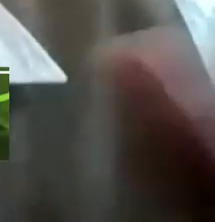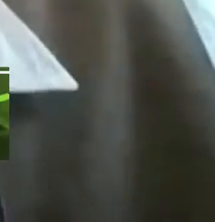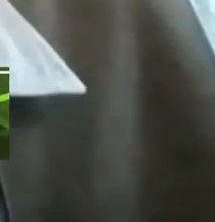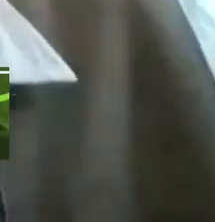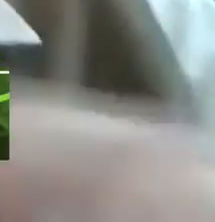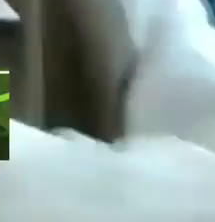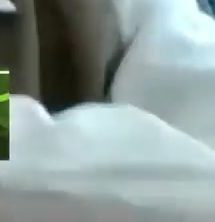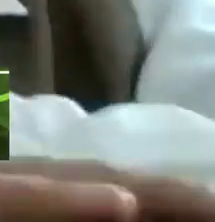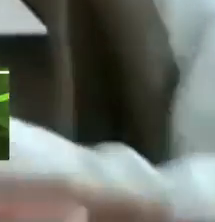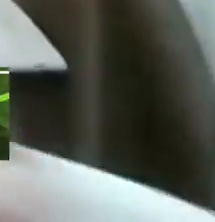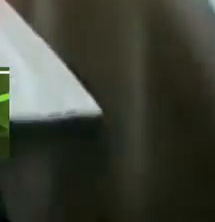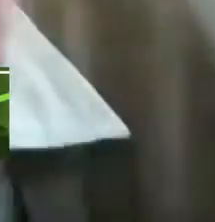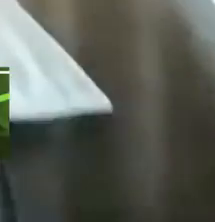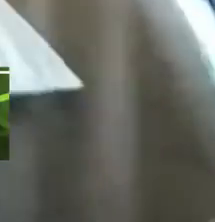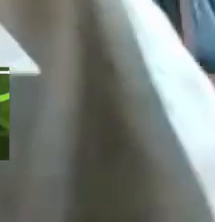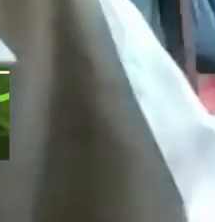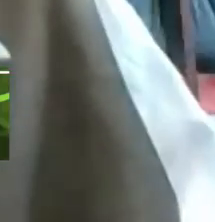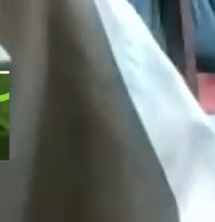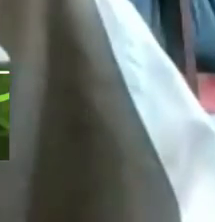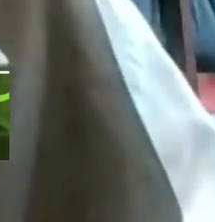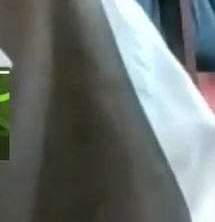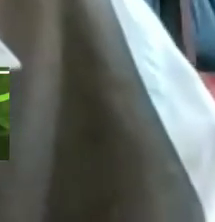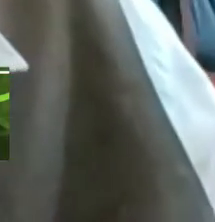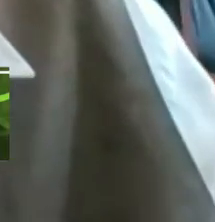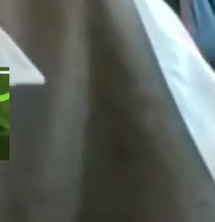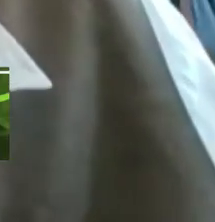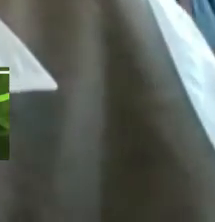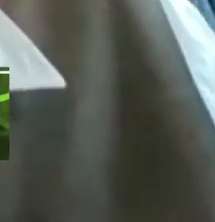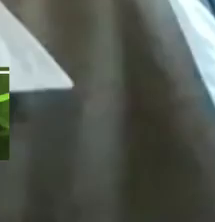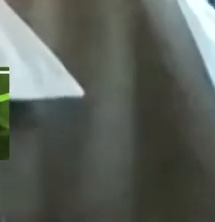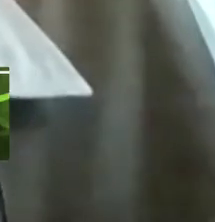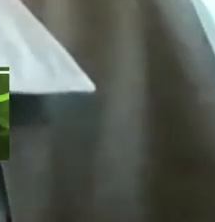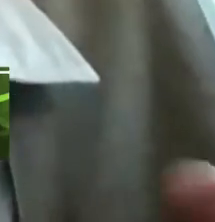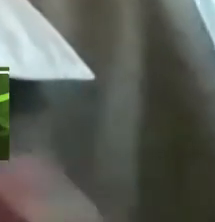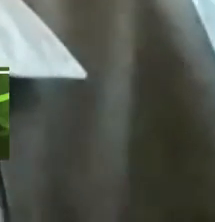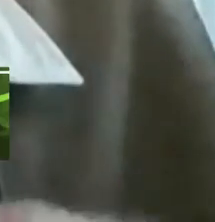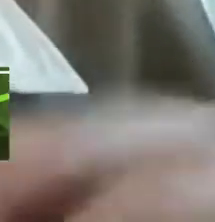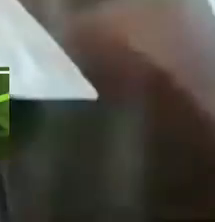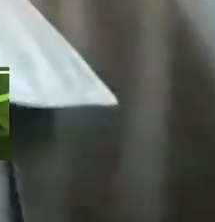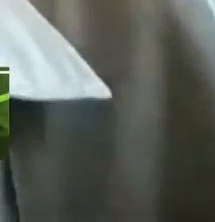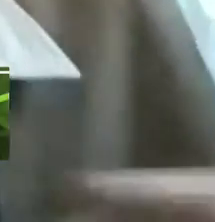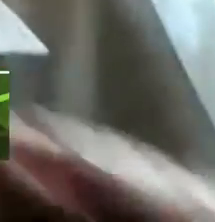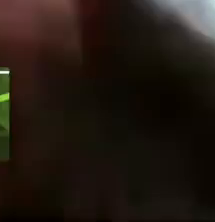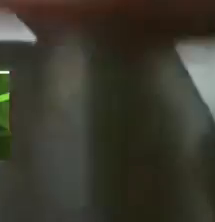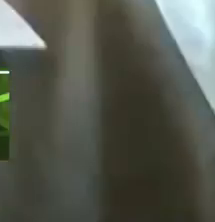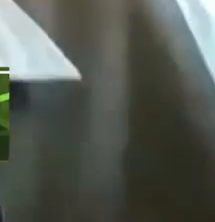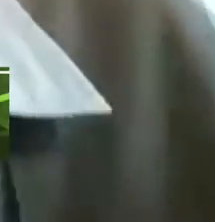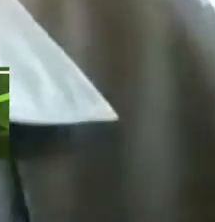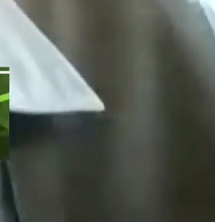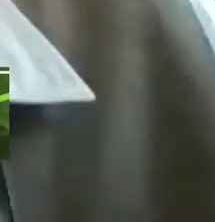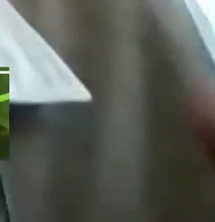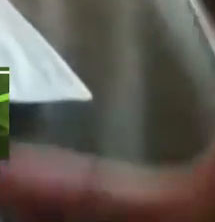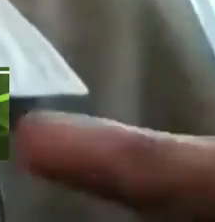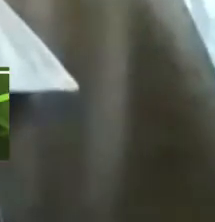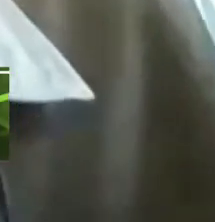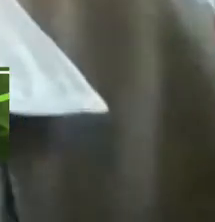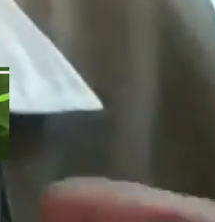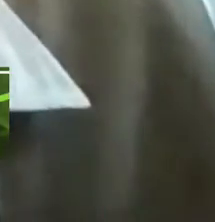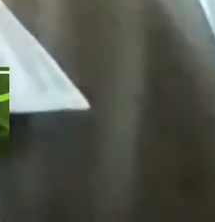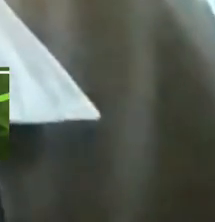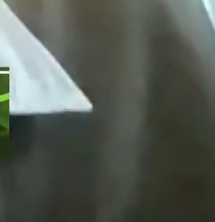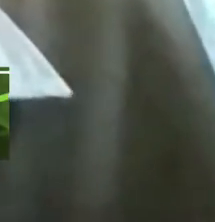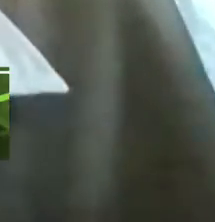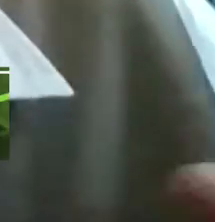cultural foi um dos setores mais massacrados nesse país de 6 milhões de pessoas no Brasil inteiro que